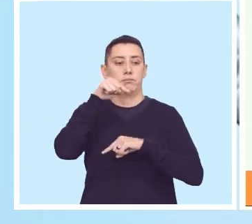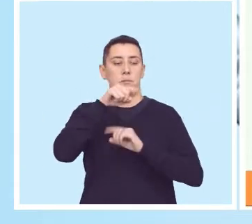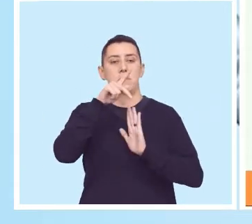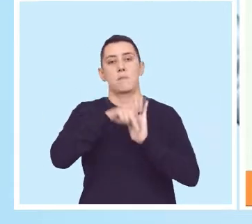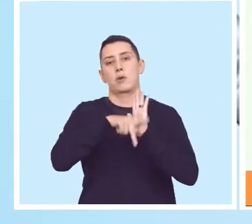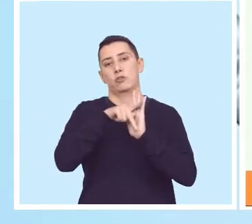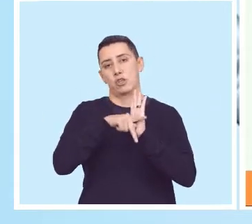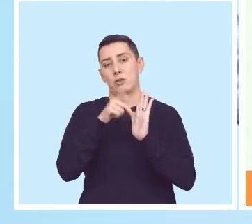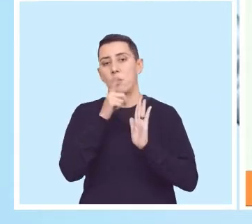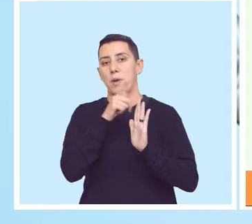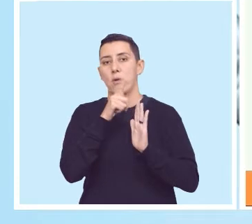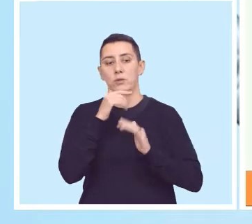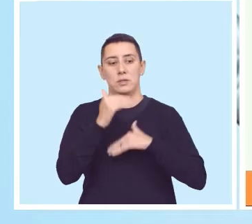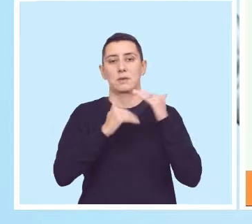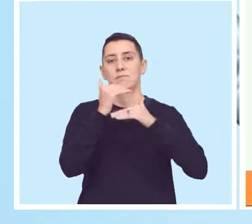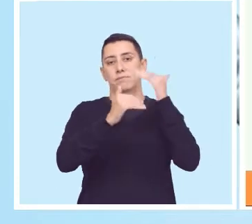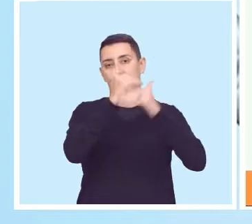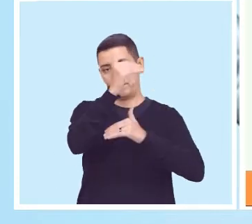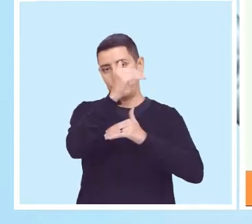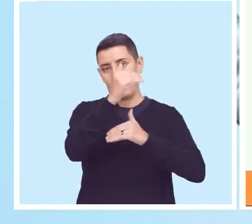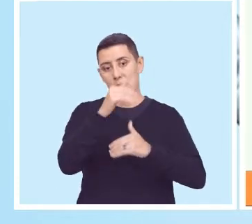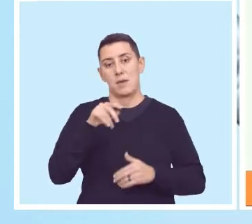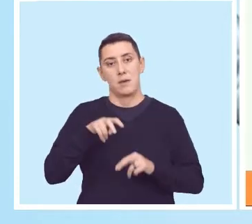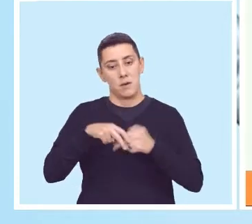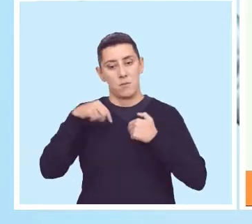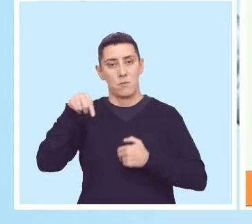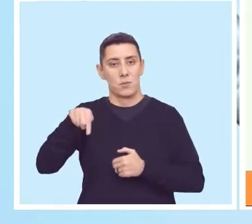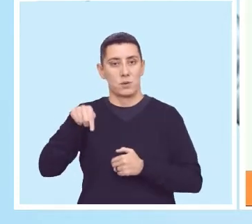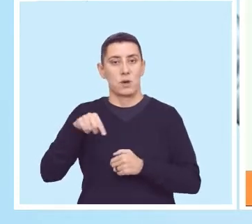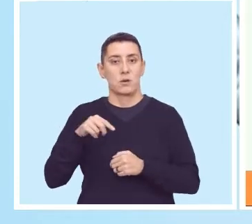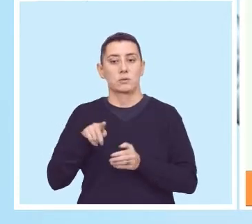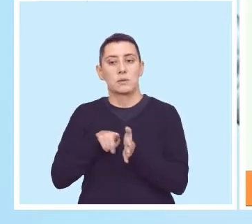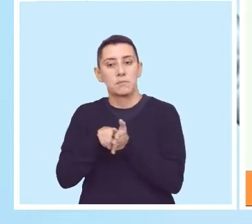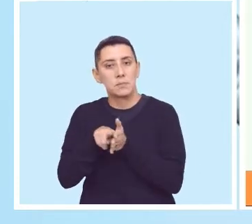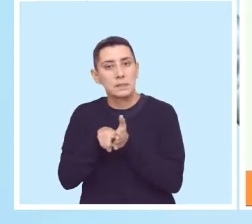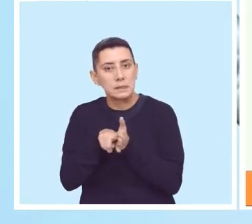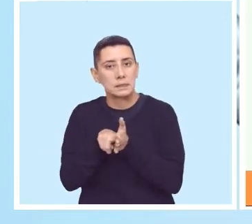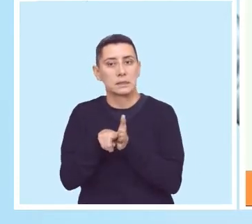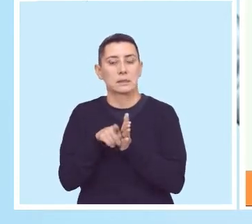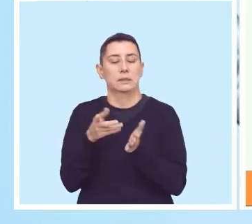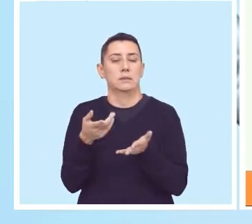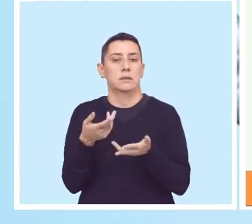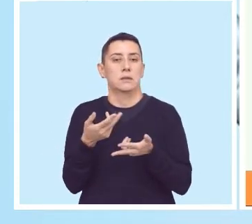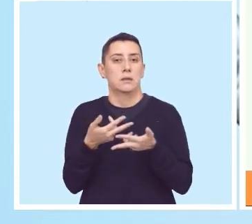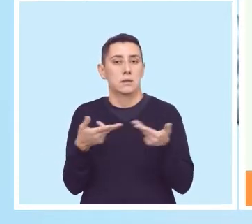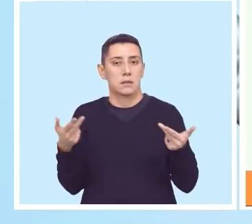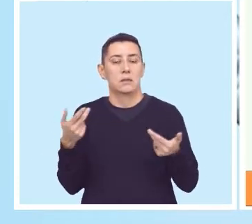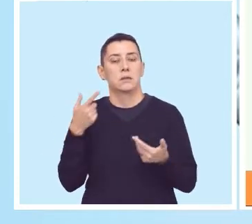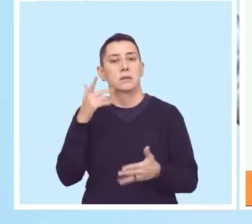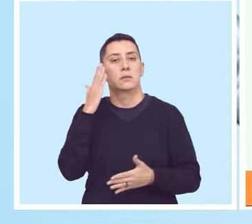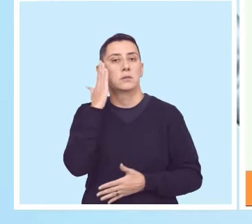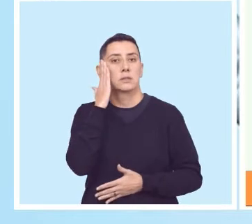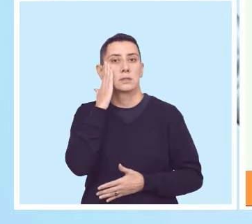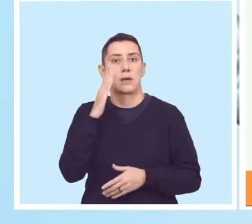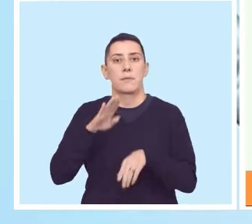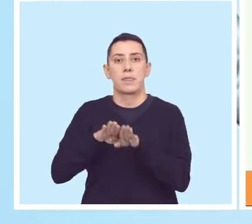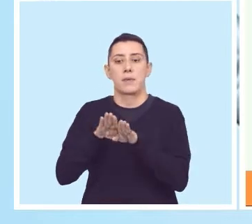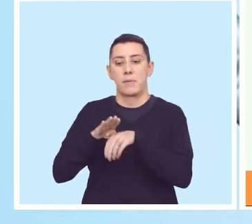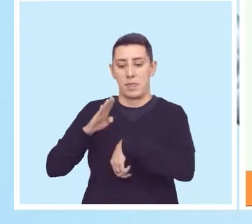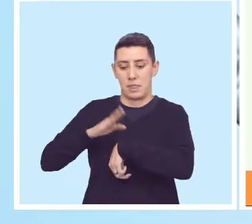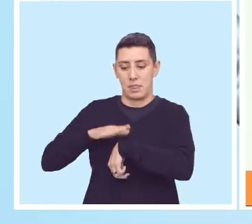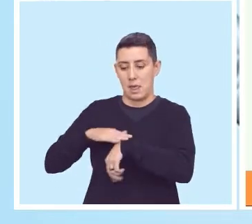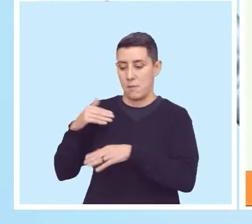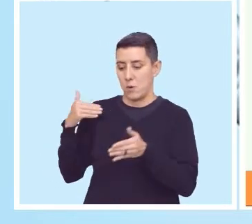conseguíssemos é, desenvolver essa pesquisa, desenvolver esse projeto, até num certo curto espaço de